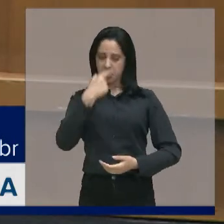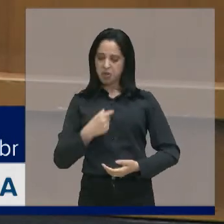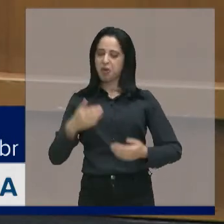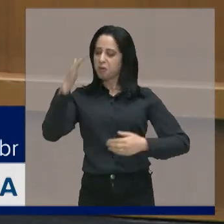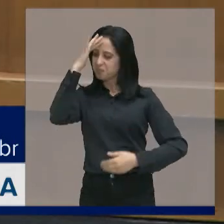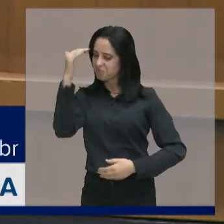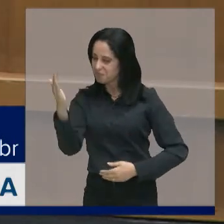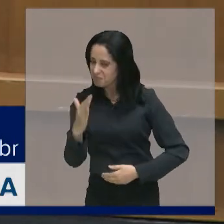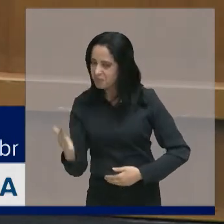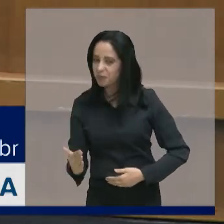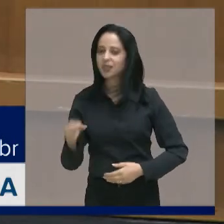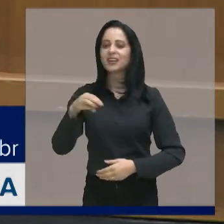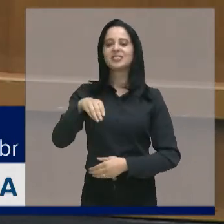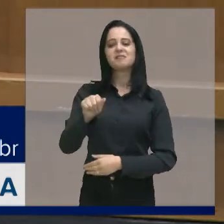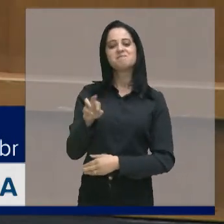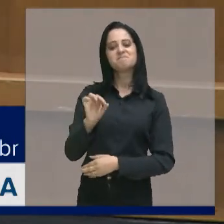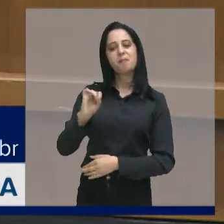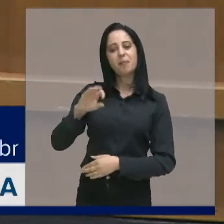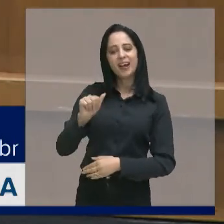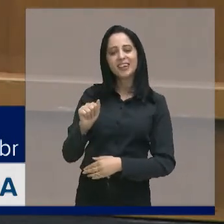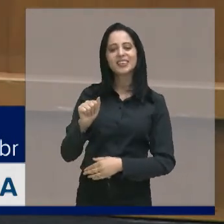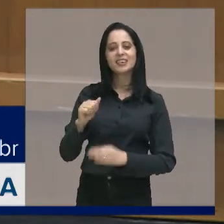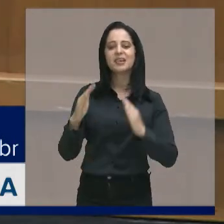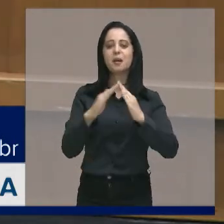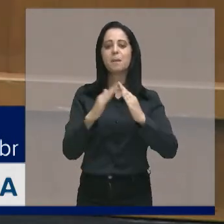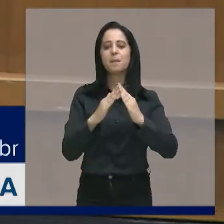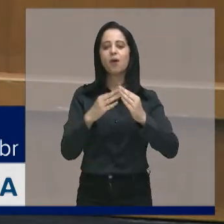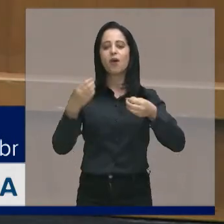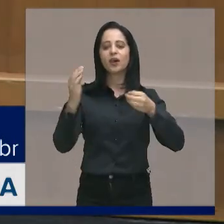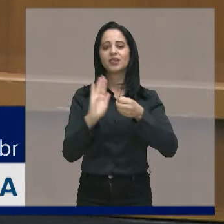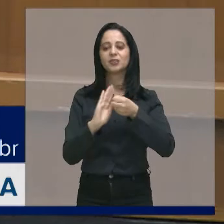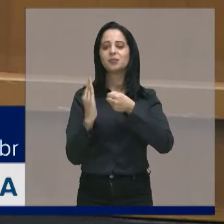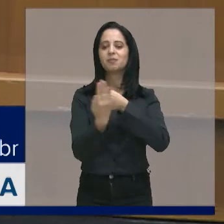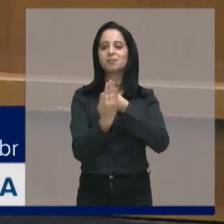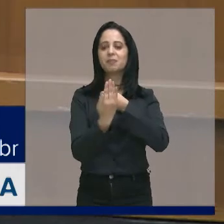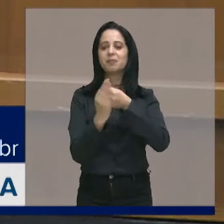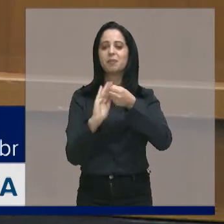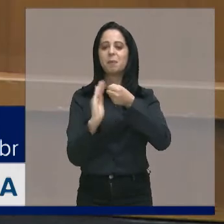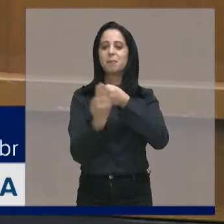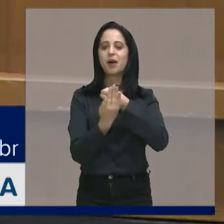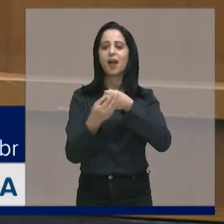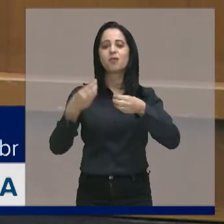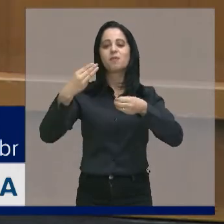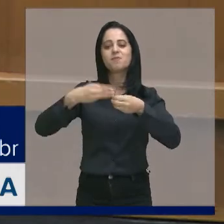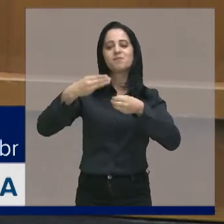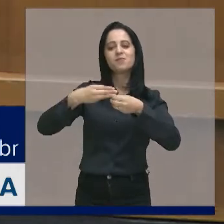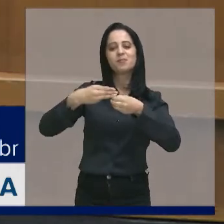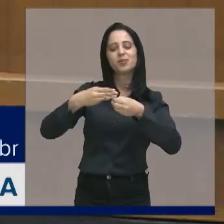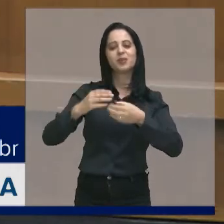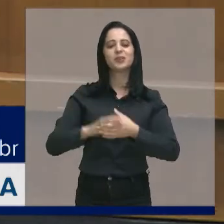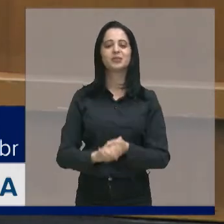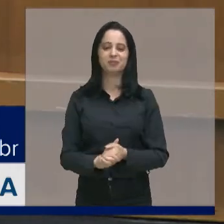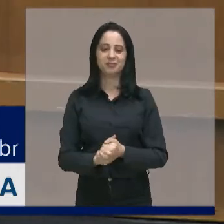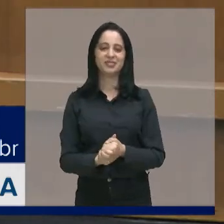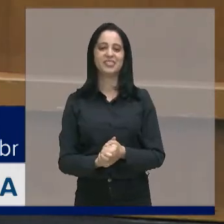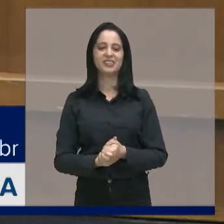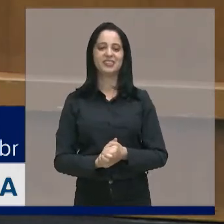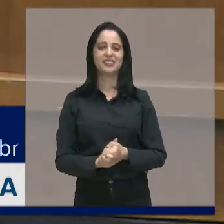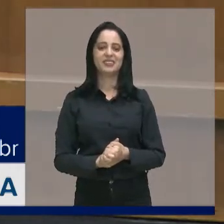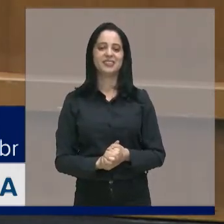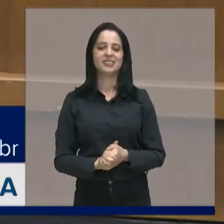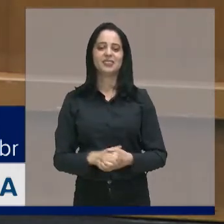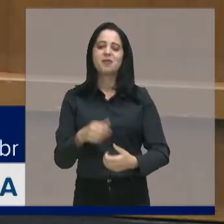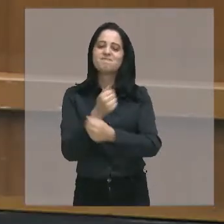do Jardim Morumbi. Minha paciente desde 2009, viu, Robertinho? Igual o teu irmão, que também é meu paciente há muito tempo.